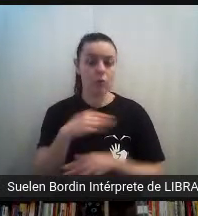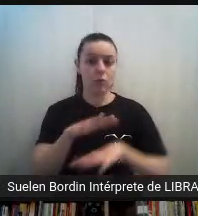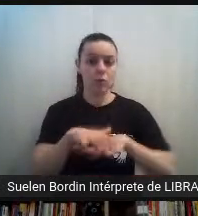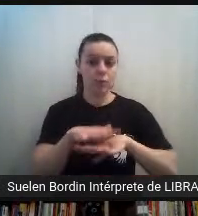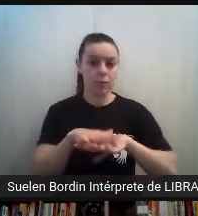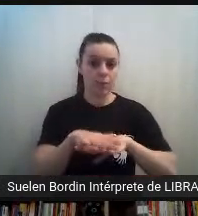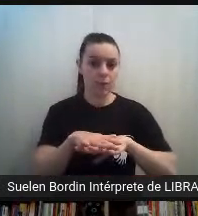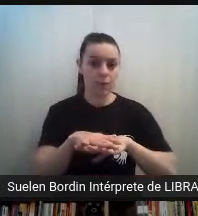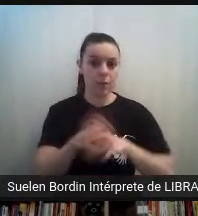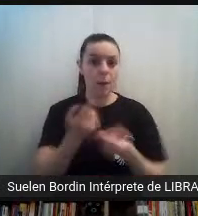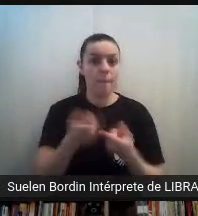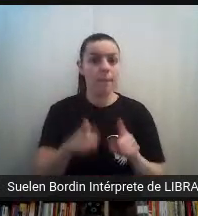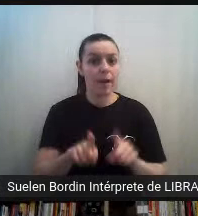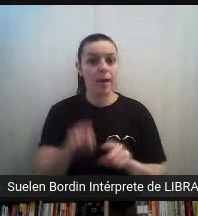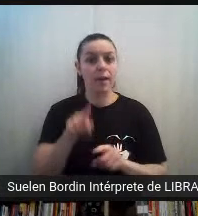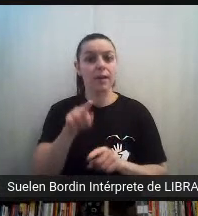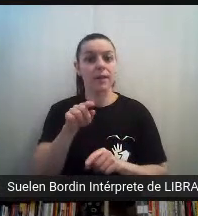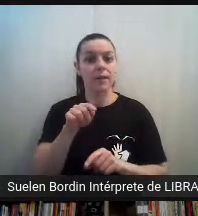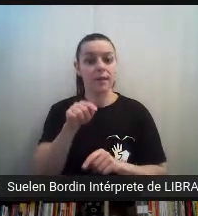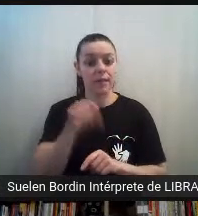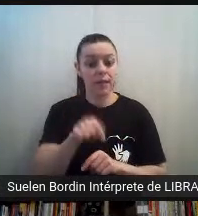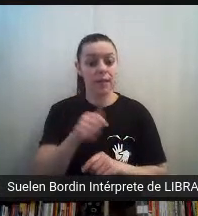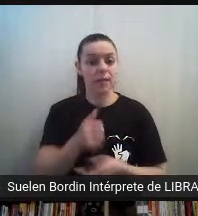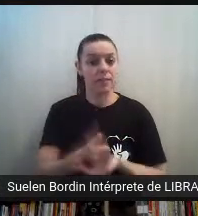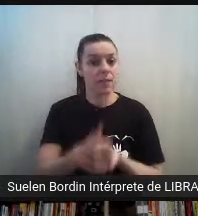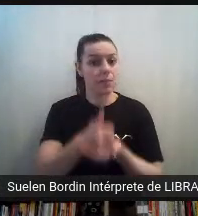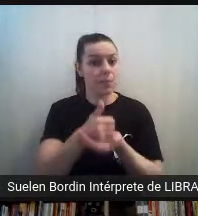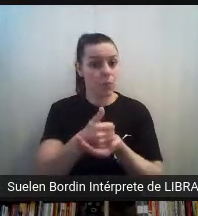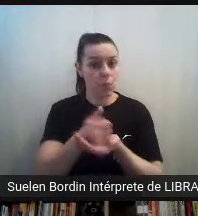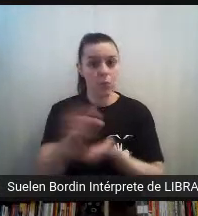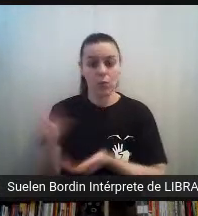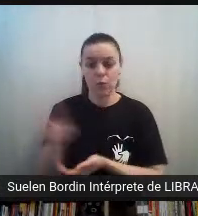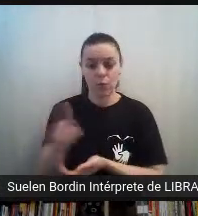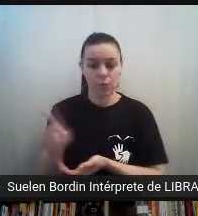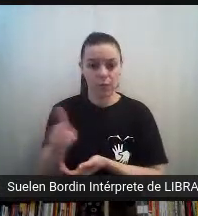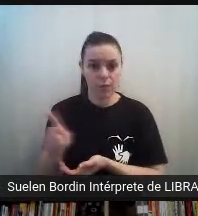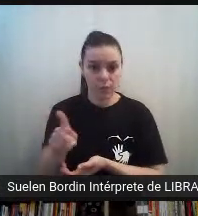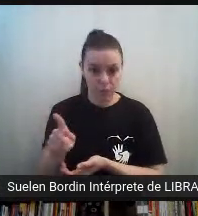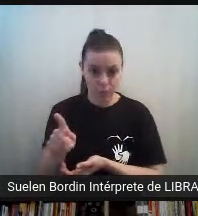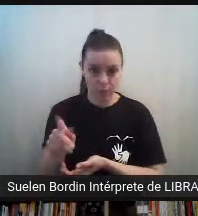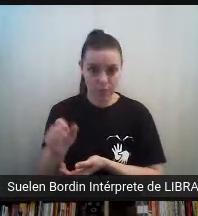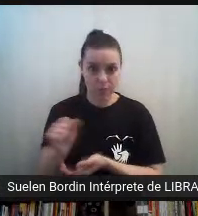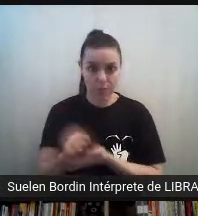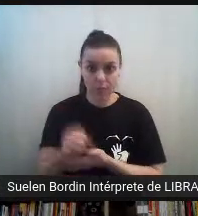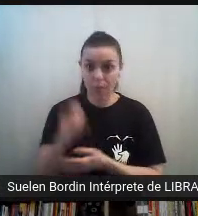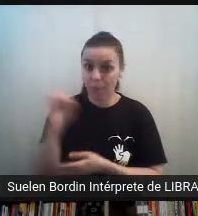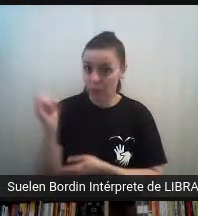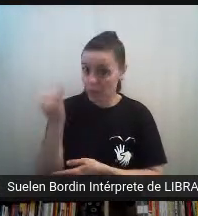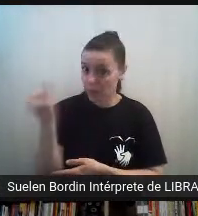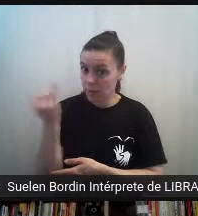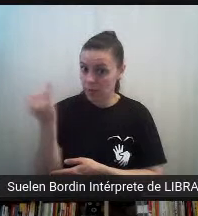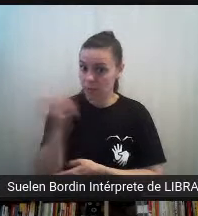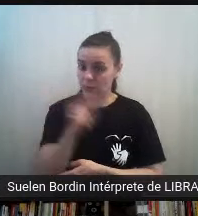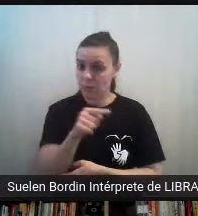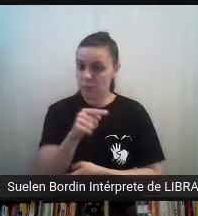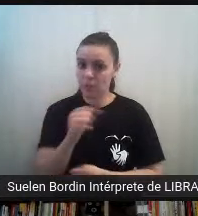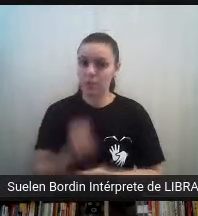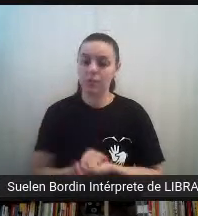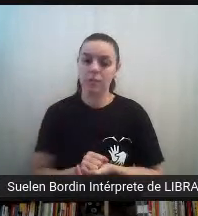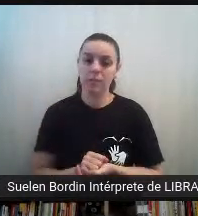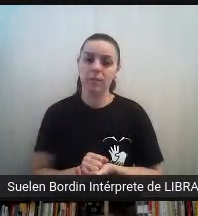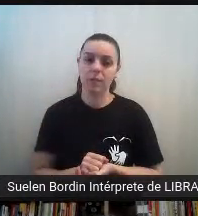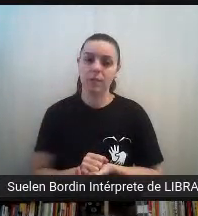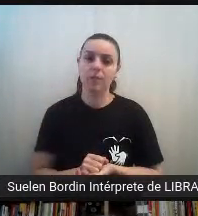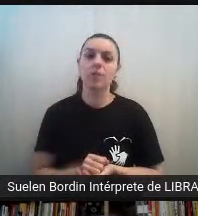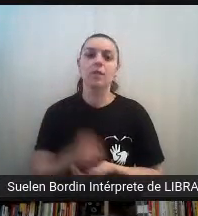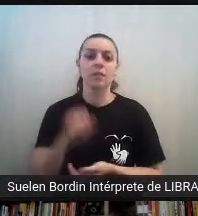você teve do Josemar e do Isaías, desses professores que fizeram a diferença na sua vida, foram bastante importantes. Isso, bastante